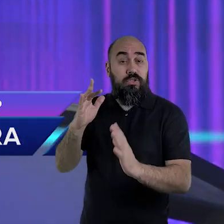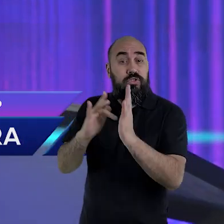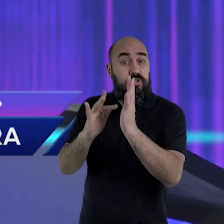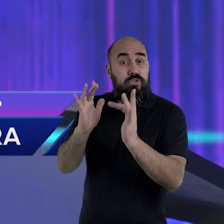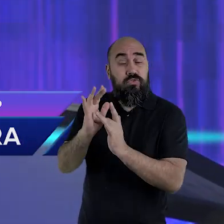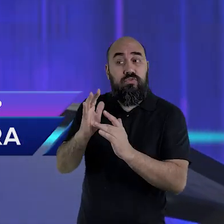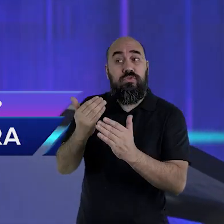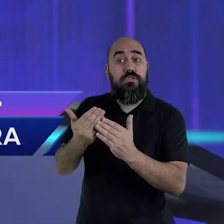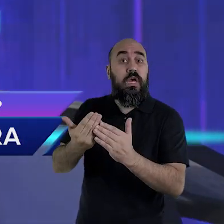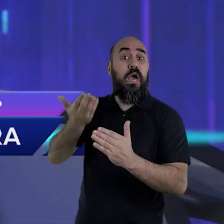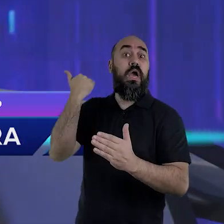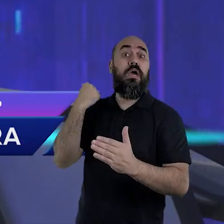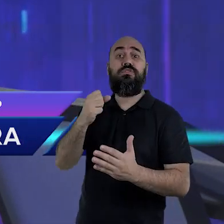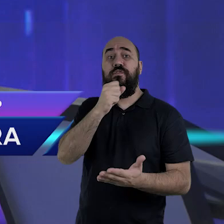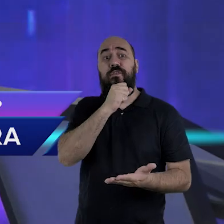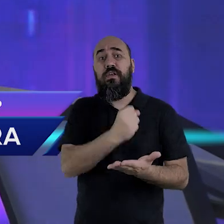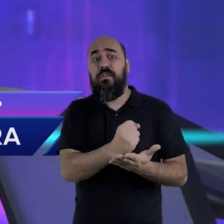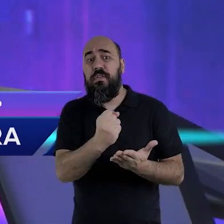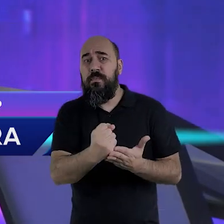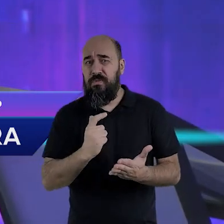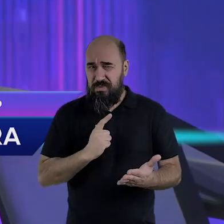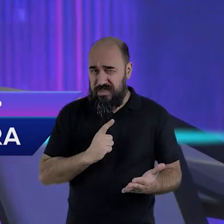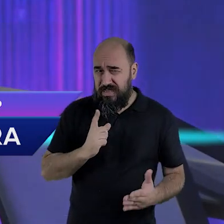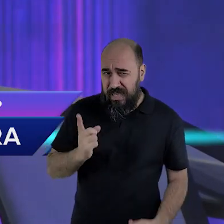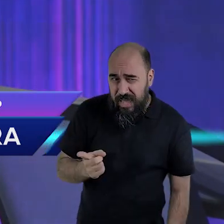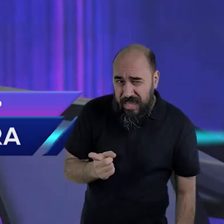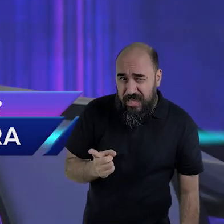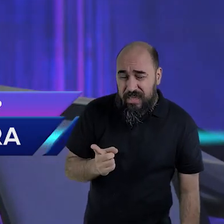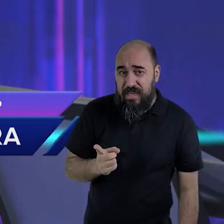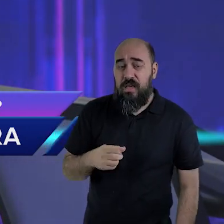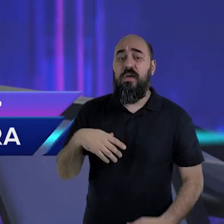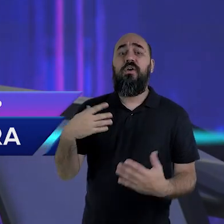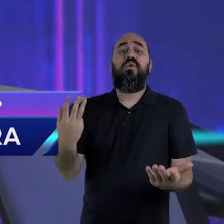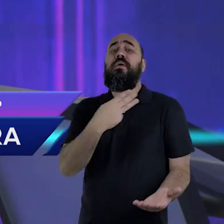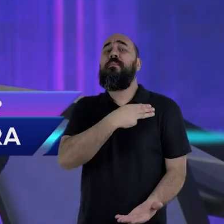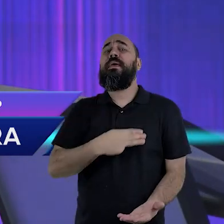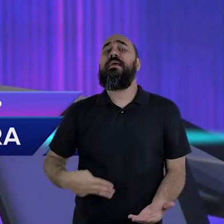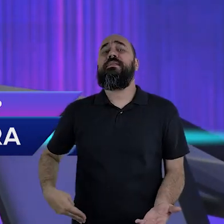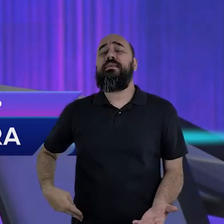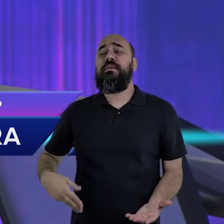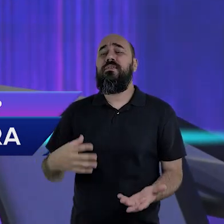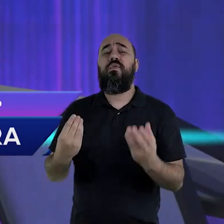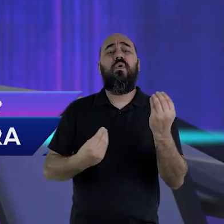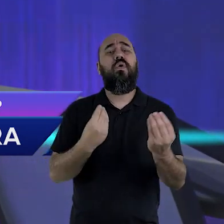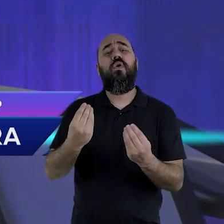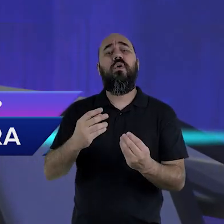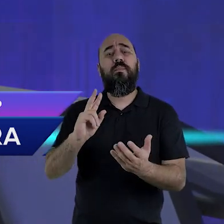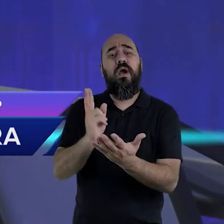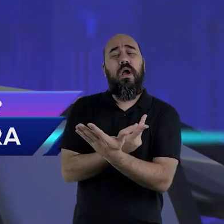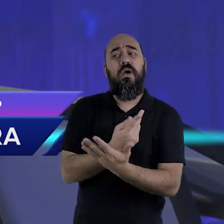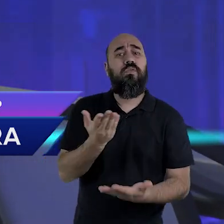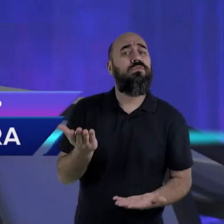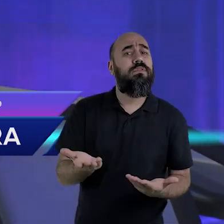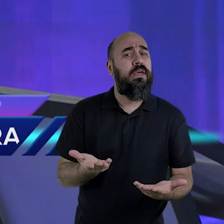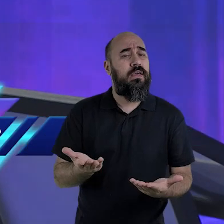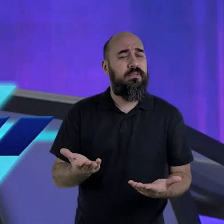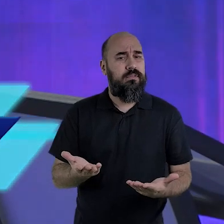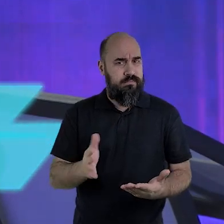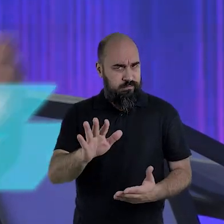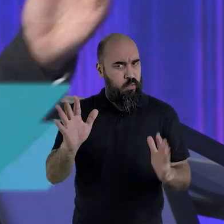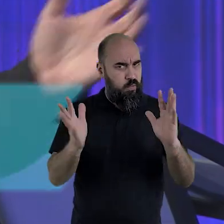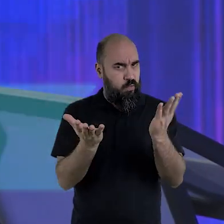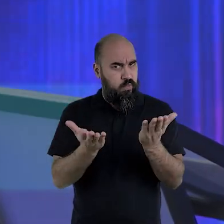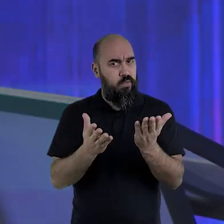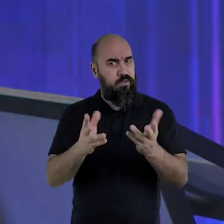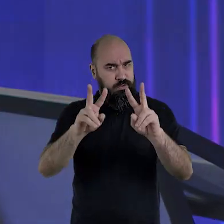antes mesmo dele nascer? E quais são os requisitos do Messias que se cumprem em Jesus? Esse é o tema de hoje do